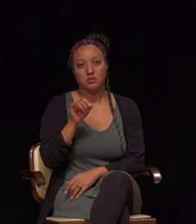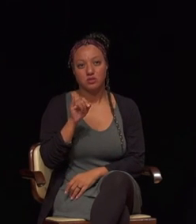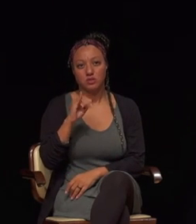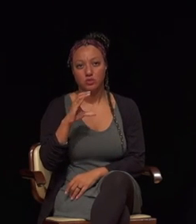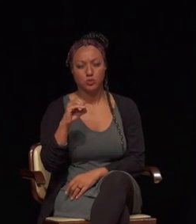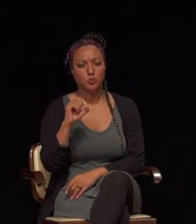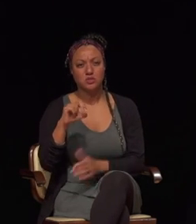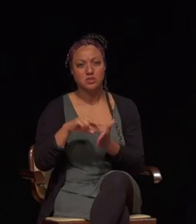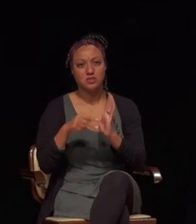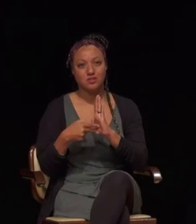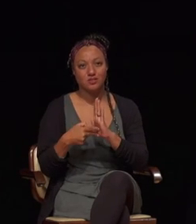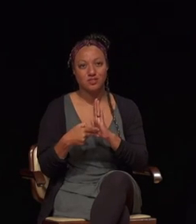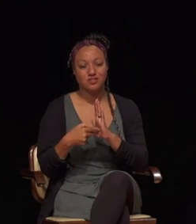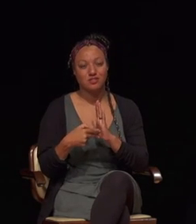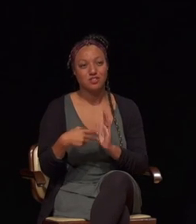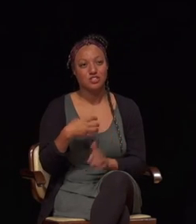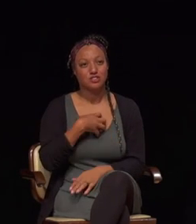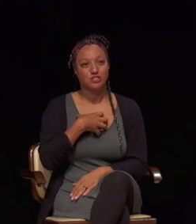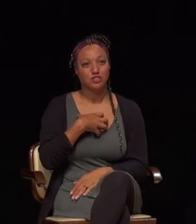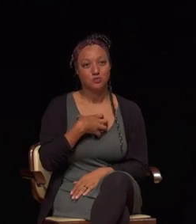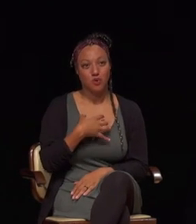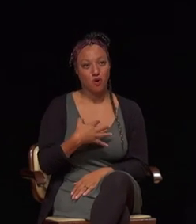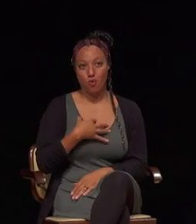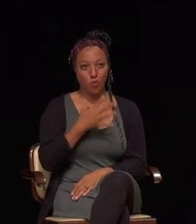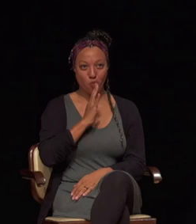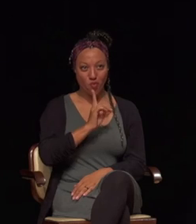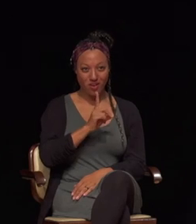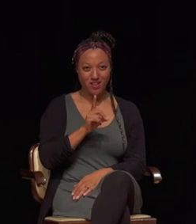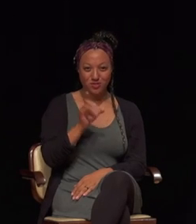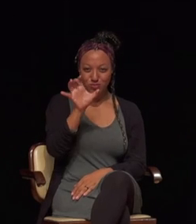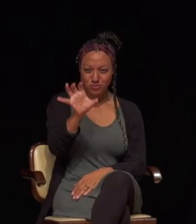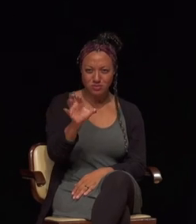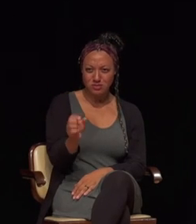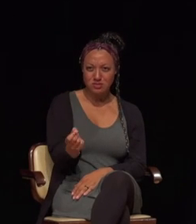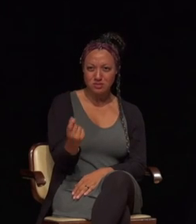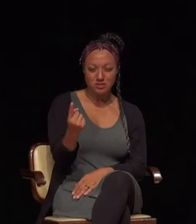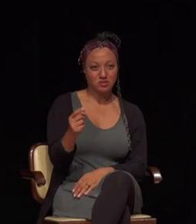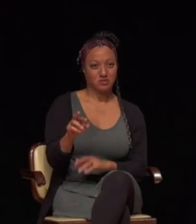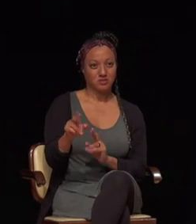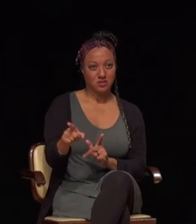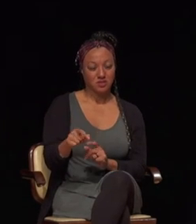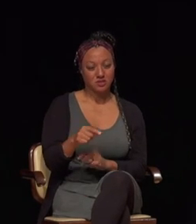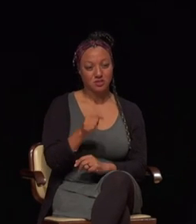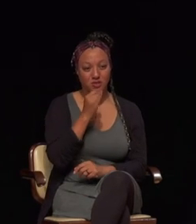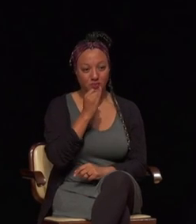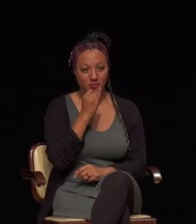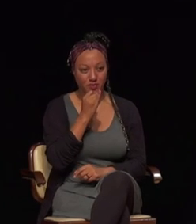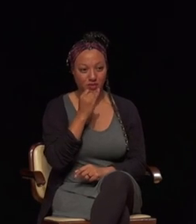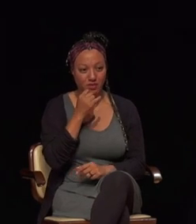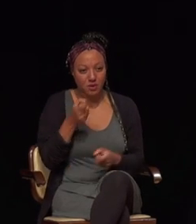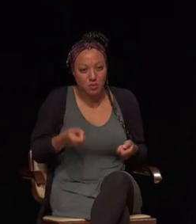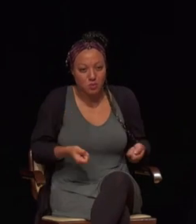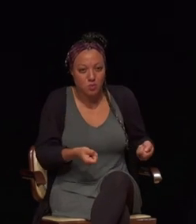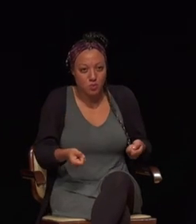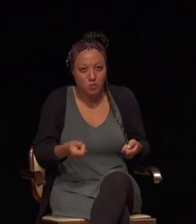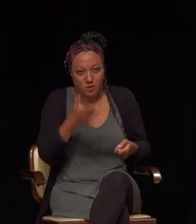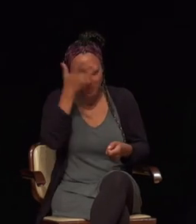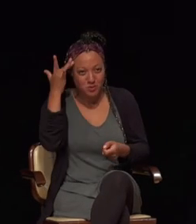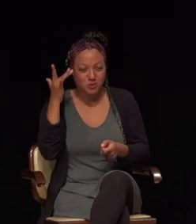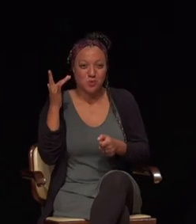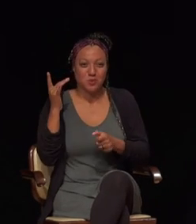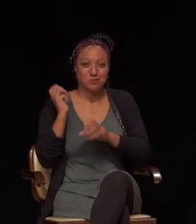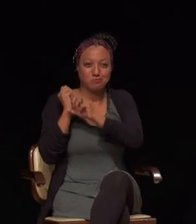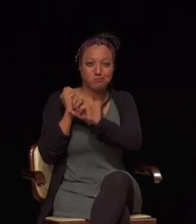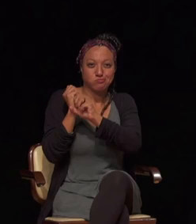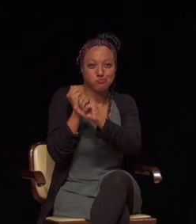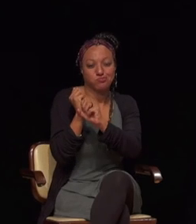o exótico são tipos que eu desconheço então a quitandeira o carregador o vendedor tudo sem